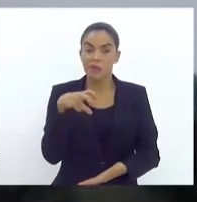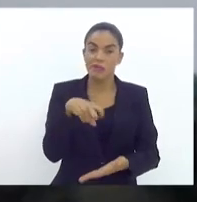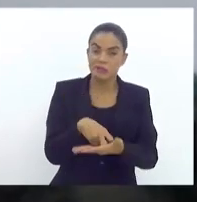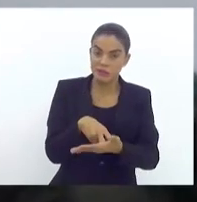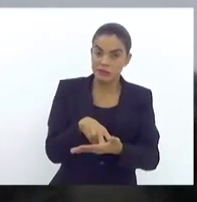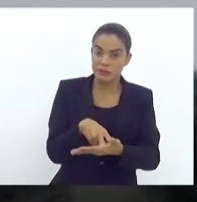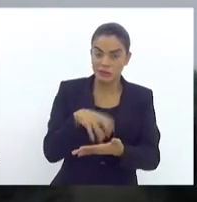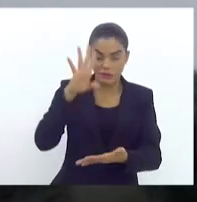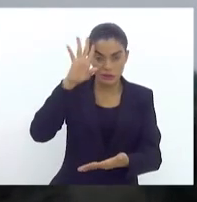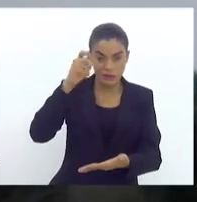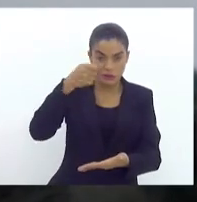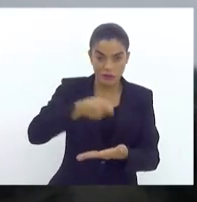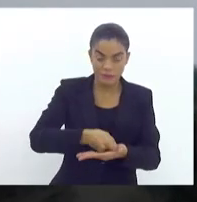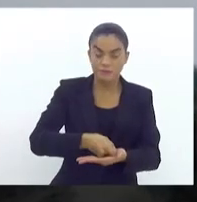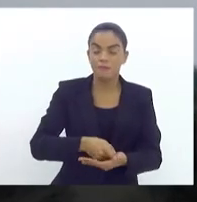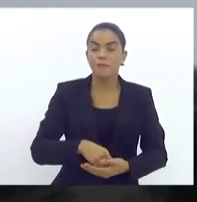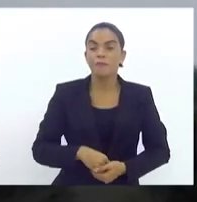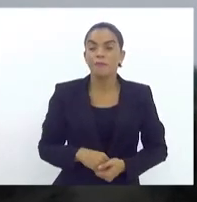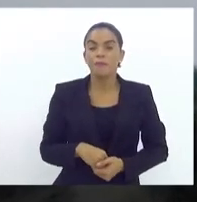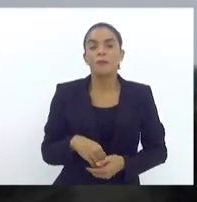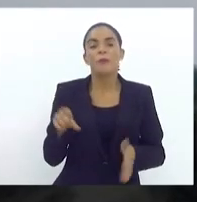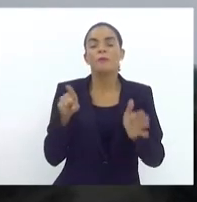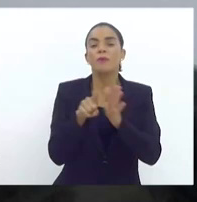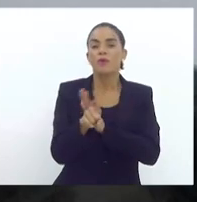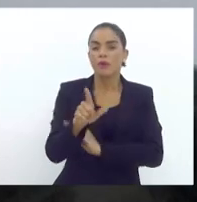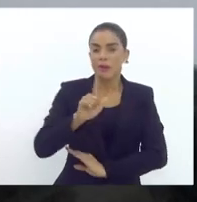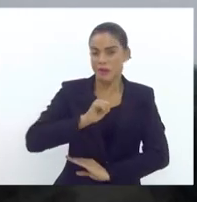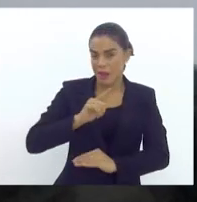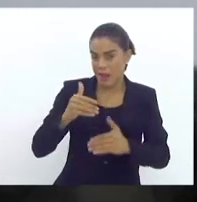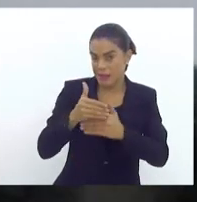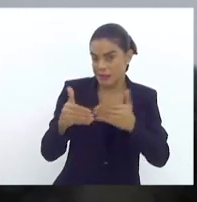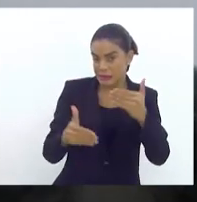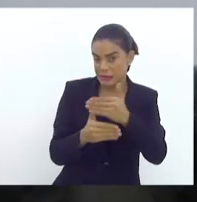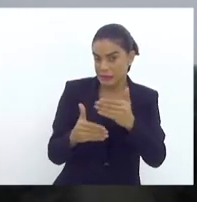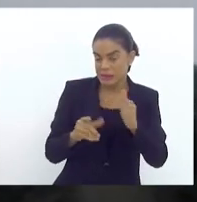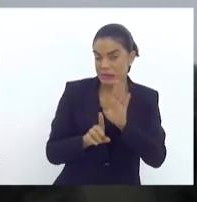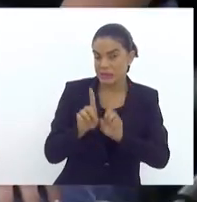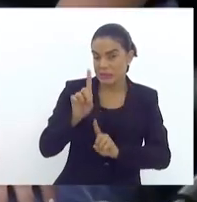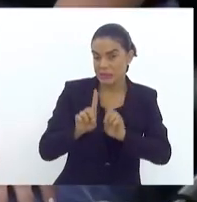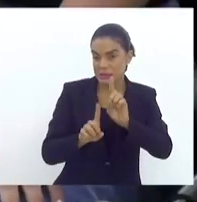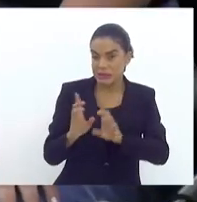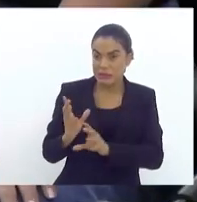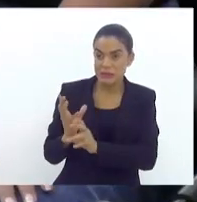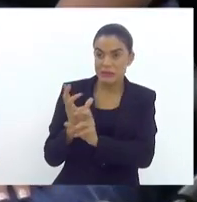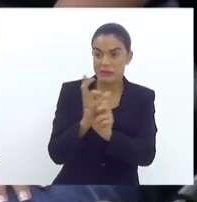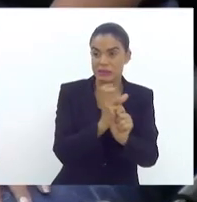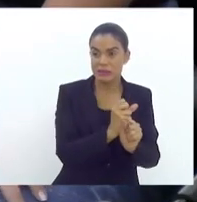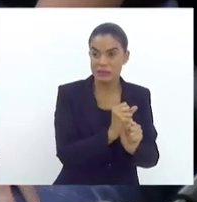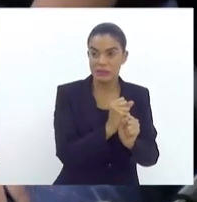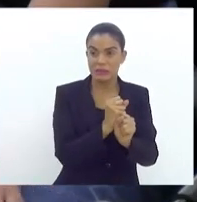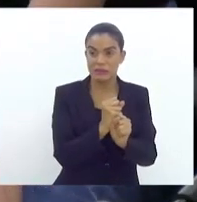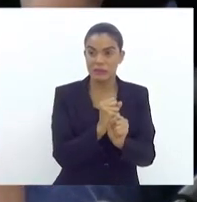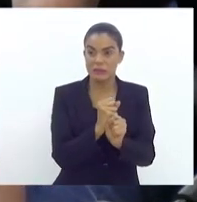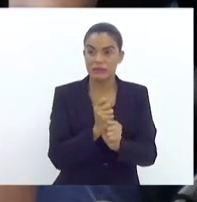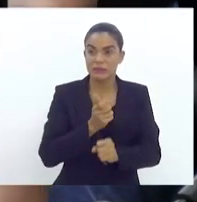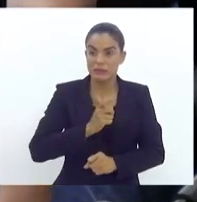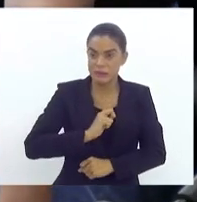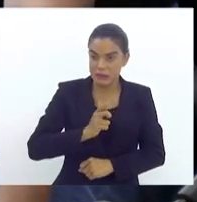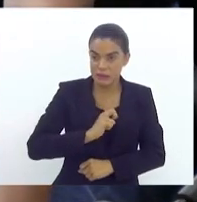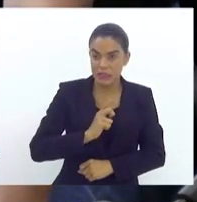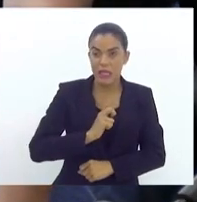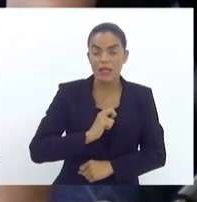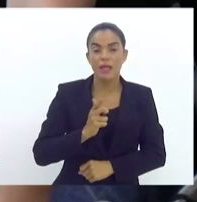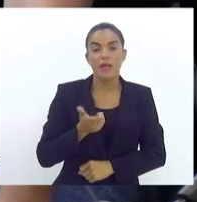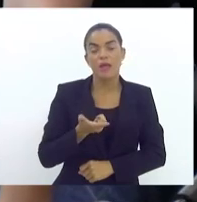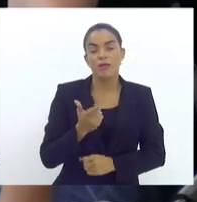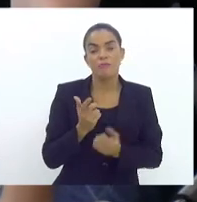E aí eu queria lhe perguntar se houve na apresentação dessa estatística que eu não consegui ver daqui é se há